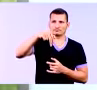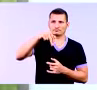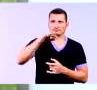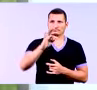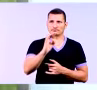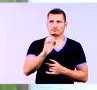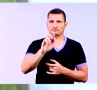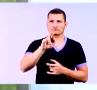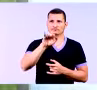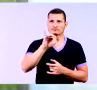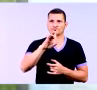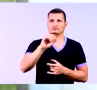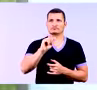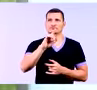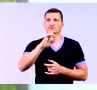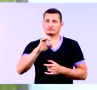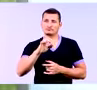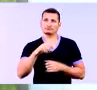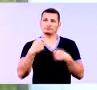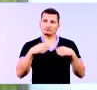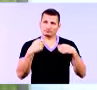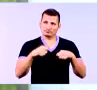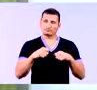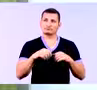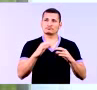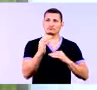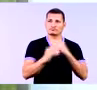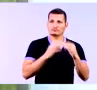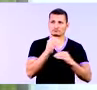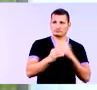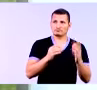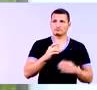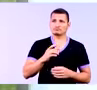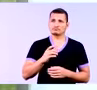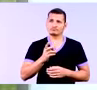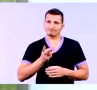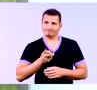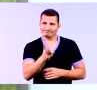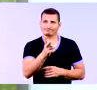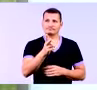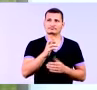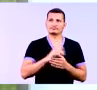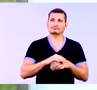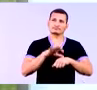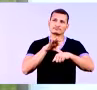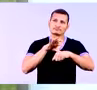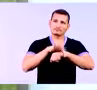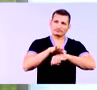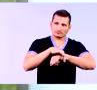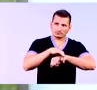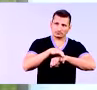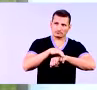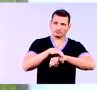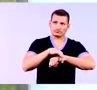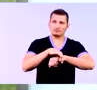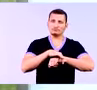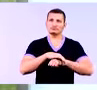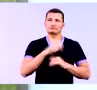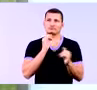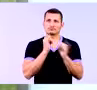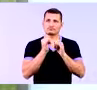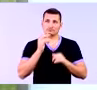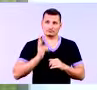ou DBA, deve garantir que o banco de dados esteja sempre íntegro, que as informações sejam sempre